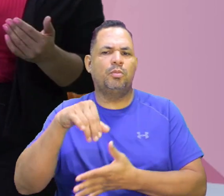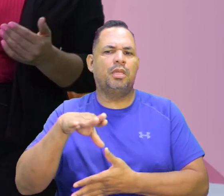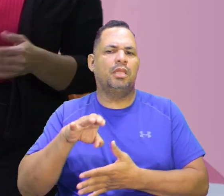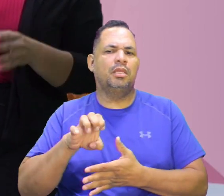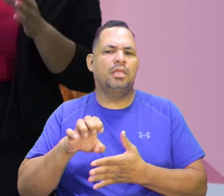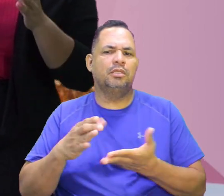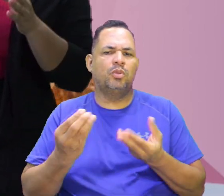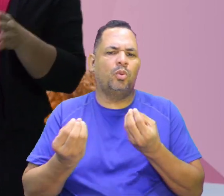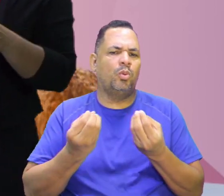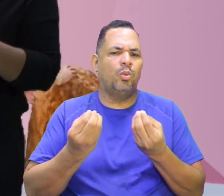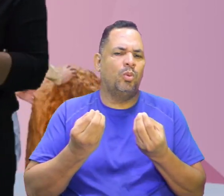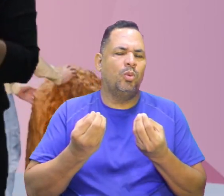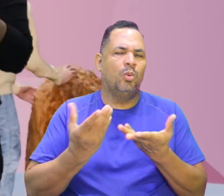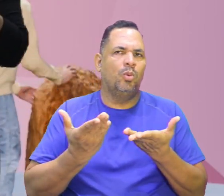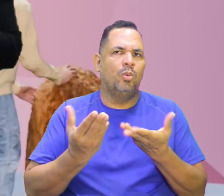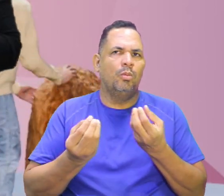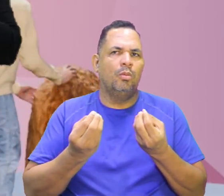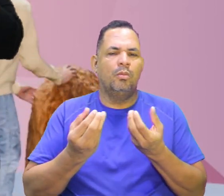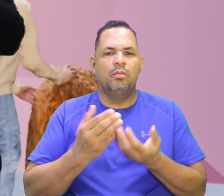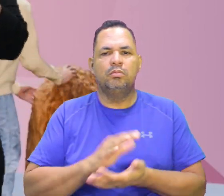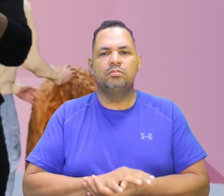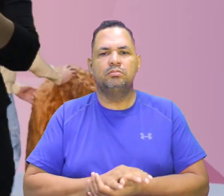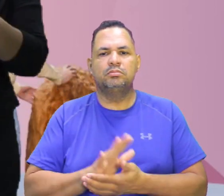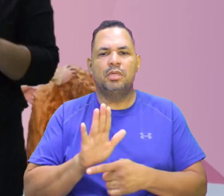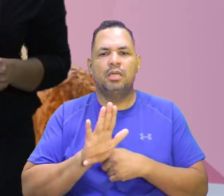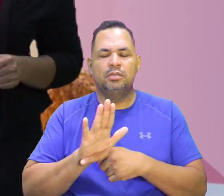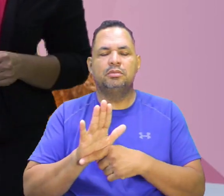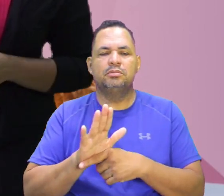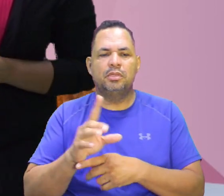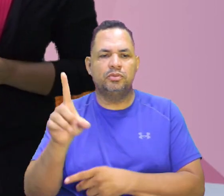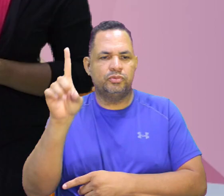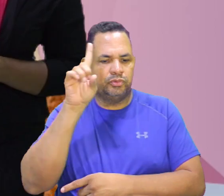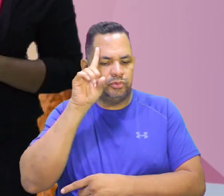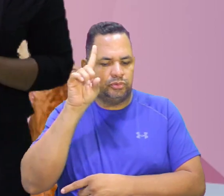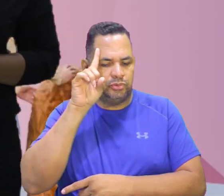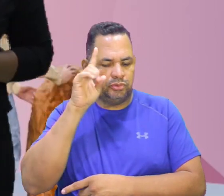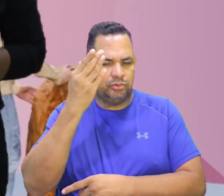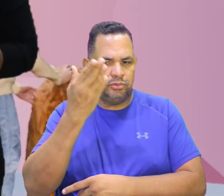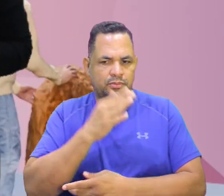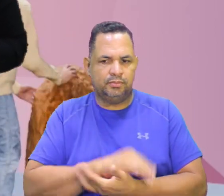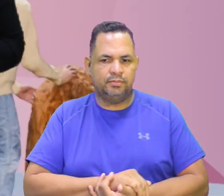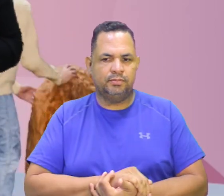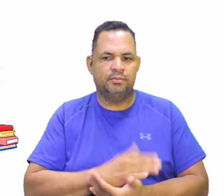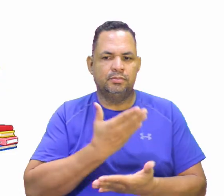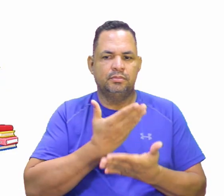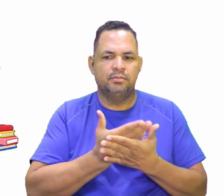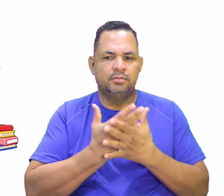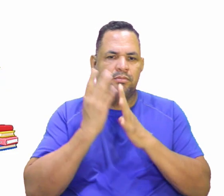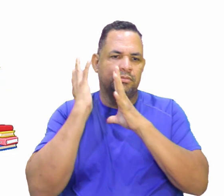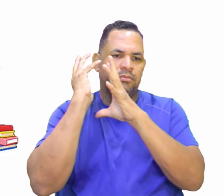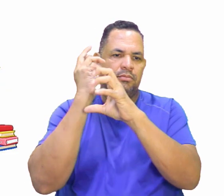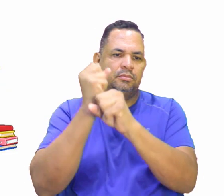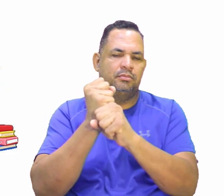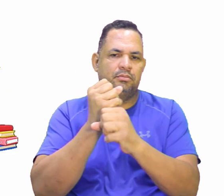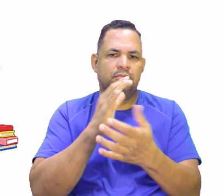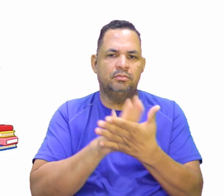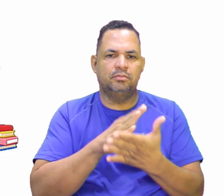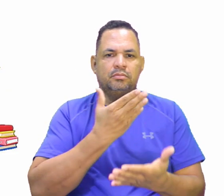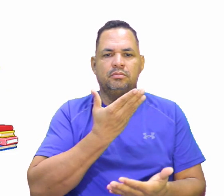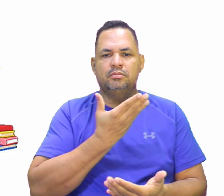é o correto? Então, serve para isso e vai auxiliar no nosso dia a dia. Então, okay? Vamos lá para a nossa aula de revisão,